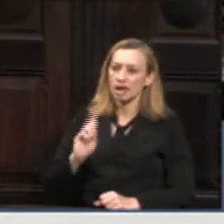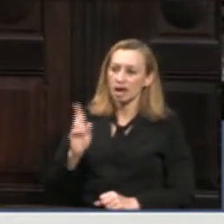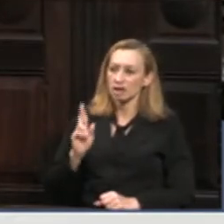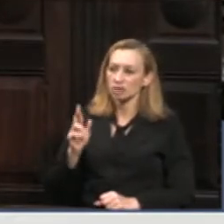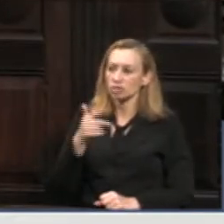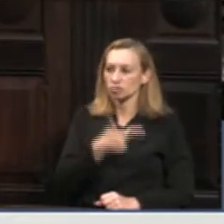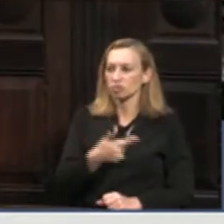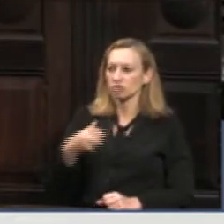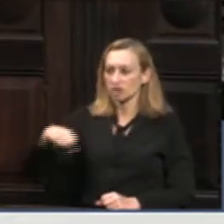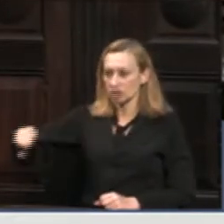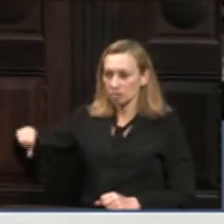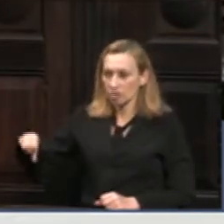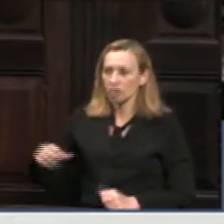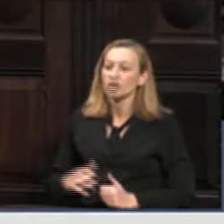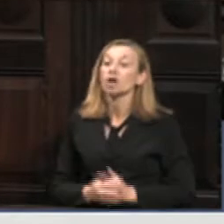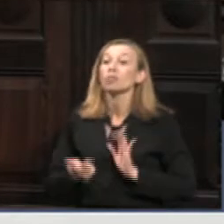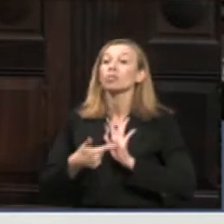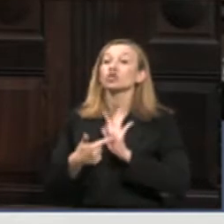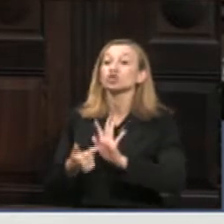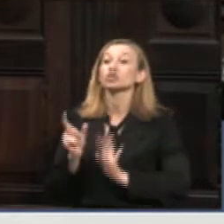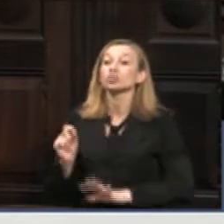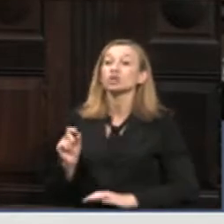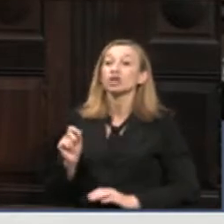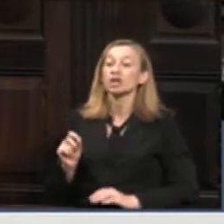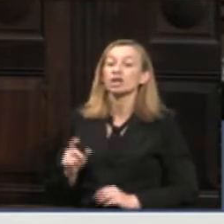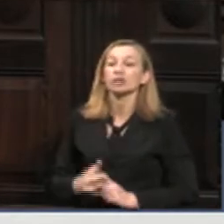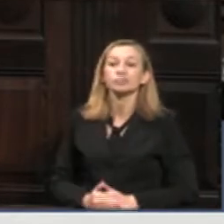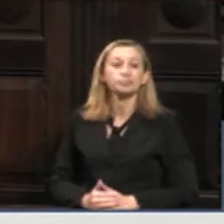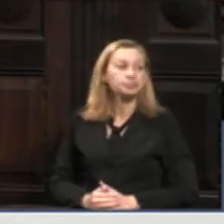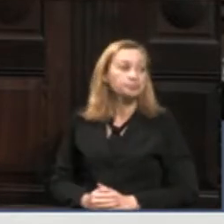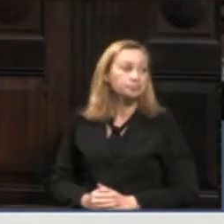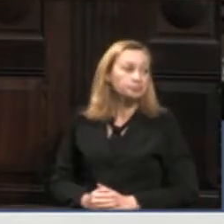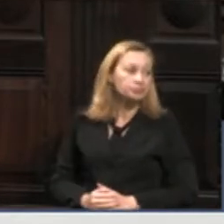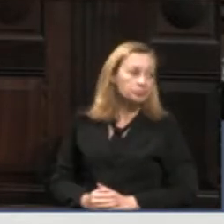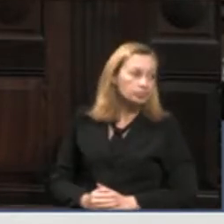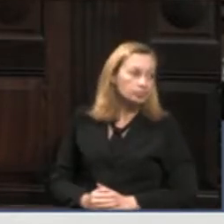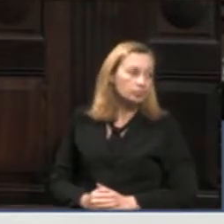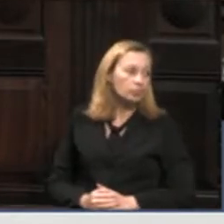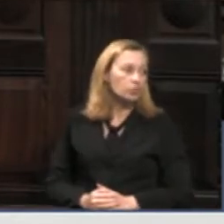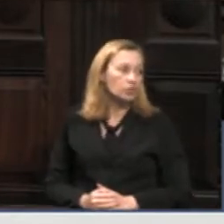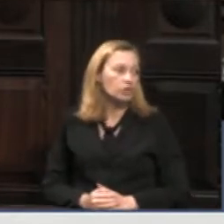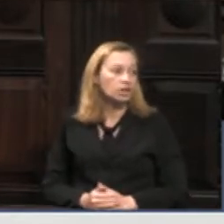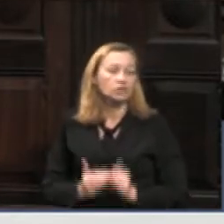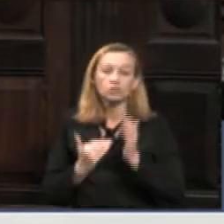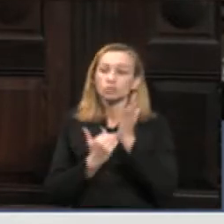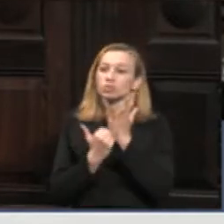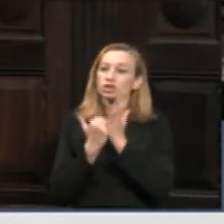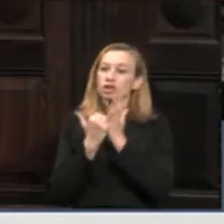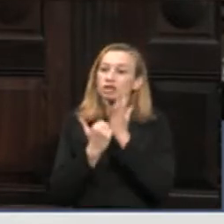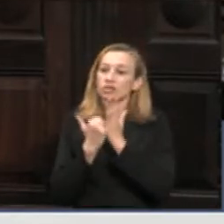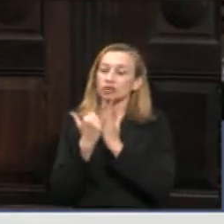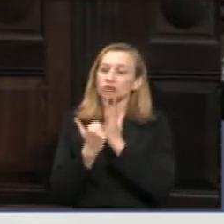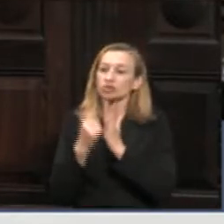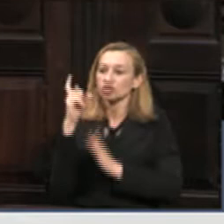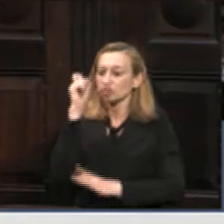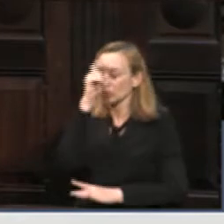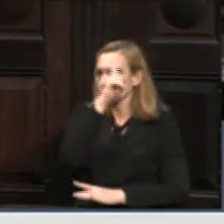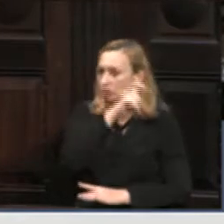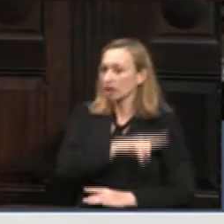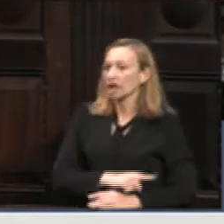2019, mostrando claramente o nível de dificuldades